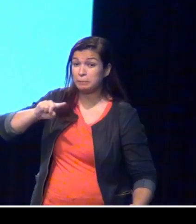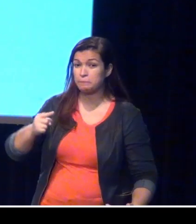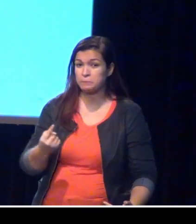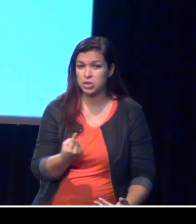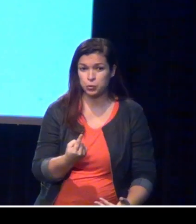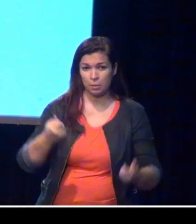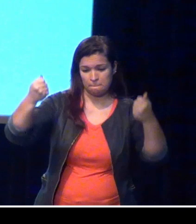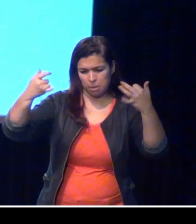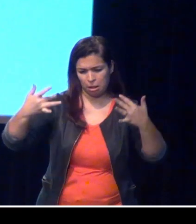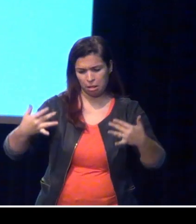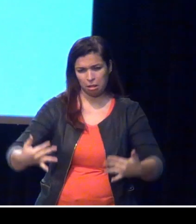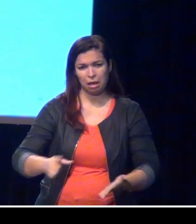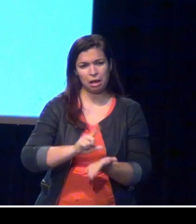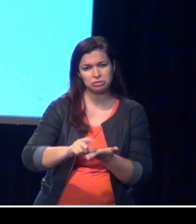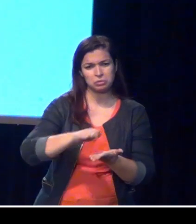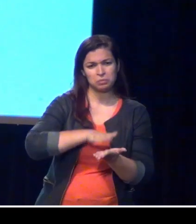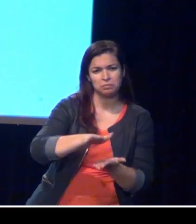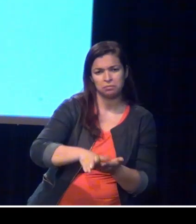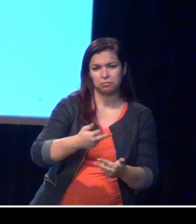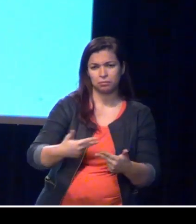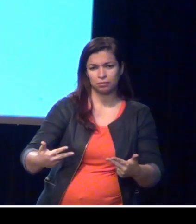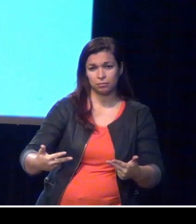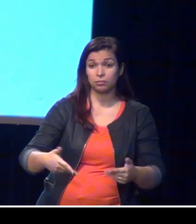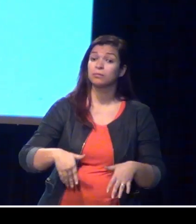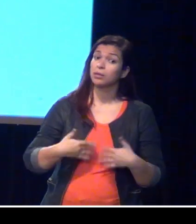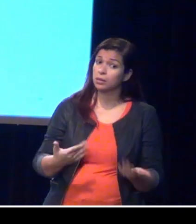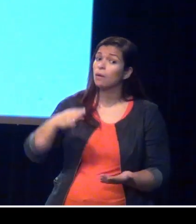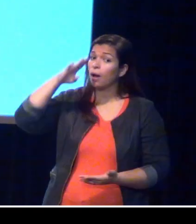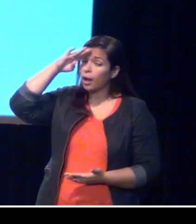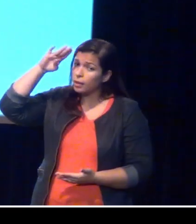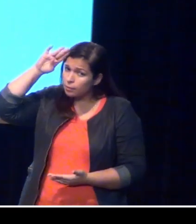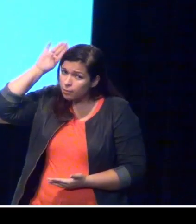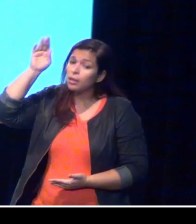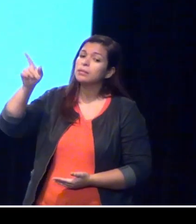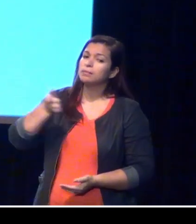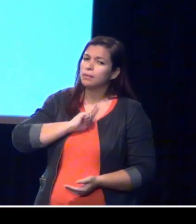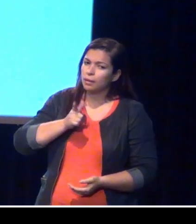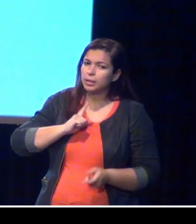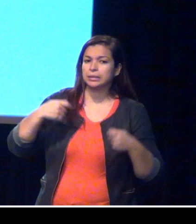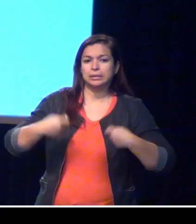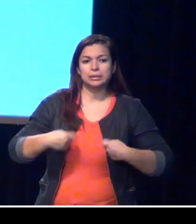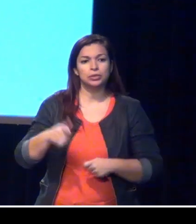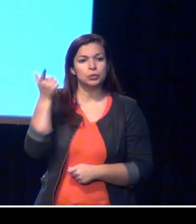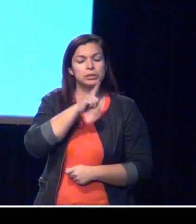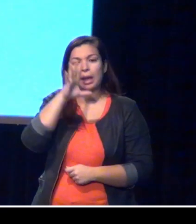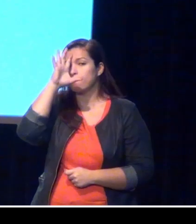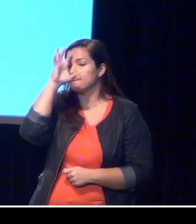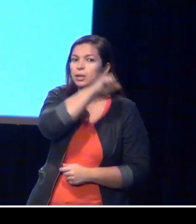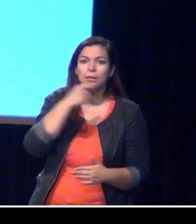a academia tem, sim, muita curiosidade, muita necessidade de aprender mais